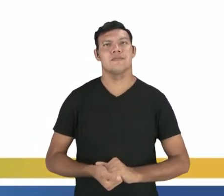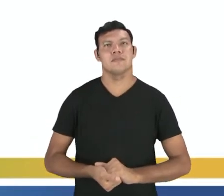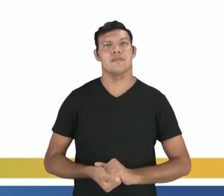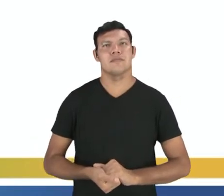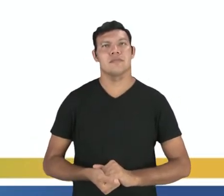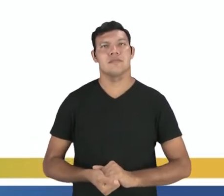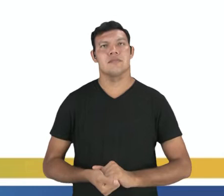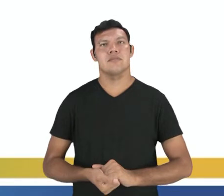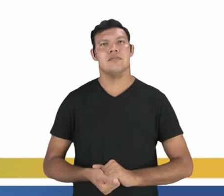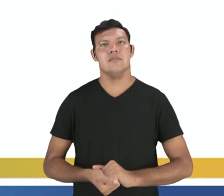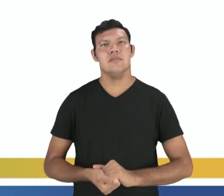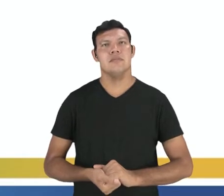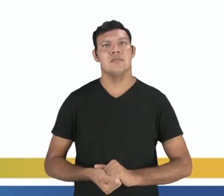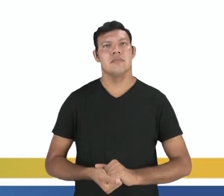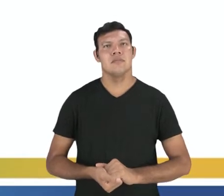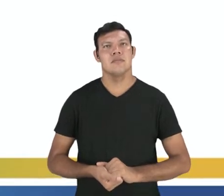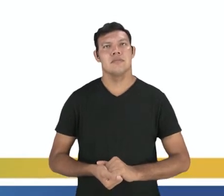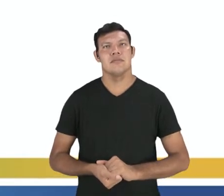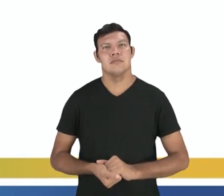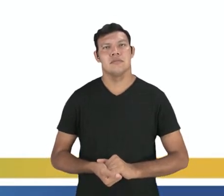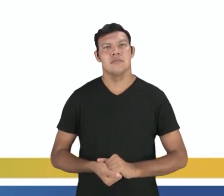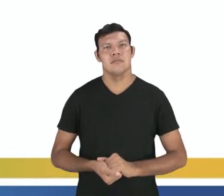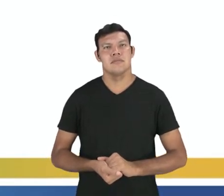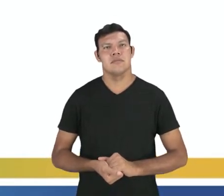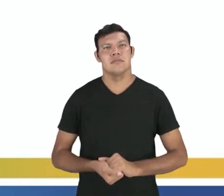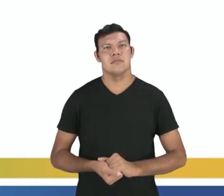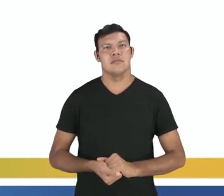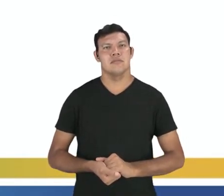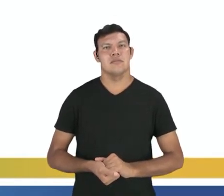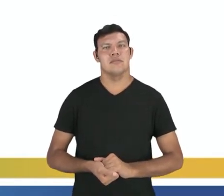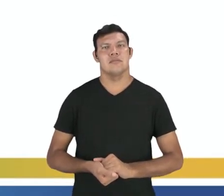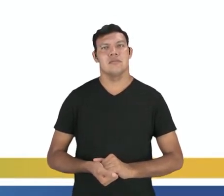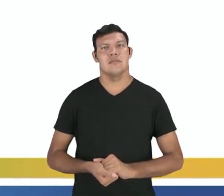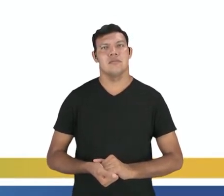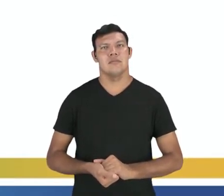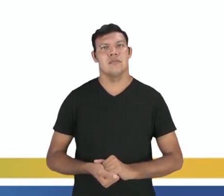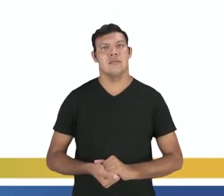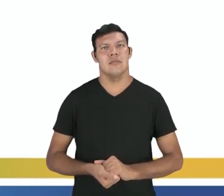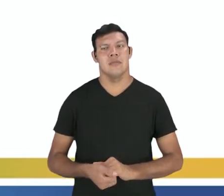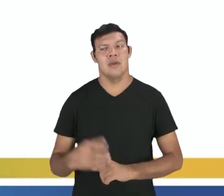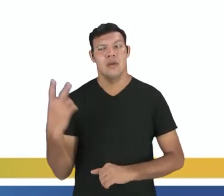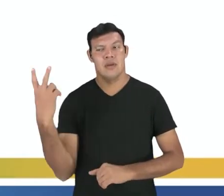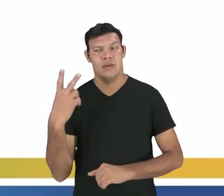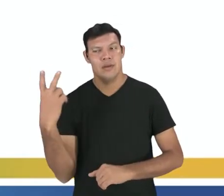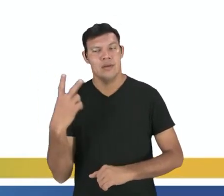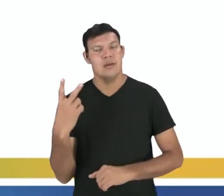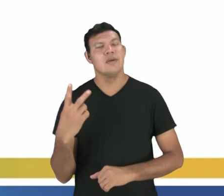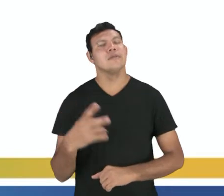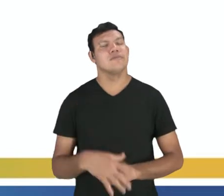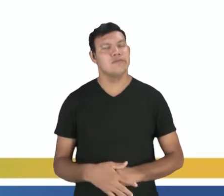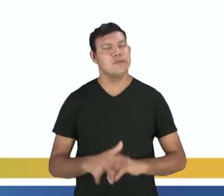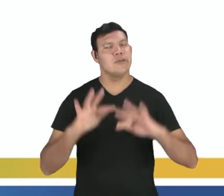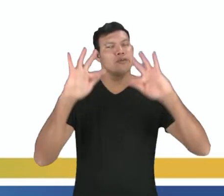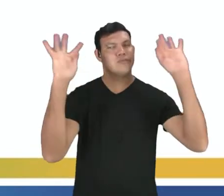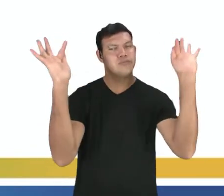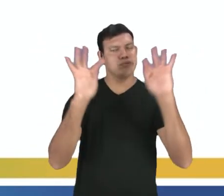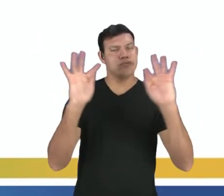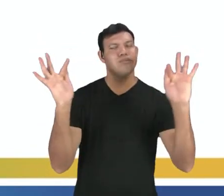both be happy. Be very happy. Vocês dois podem ser muito felizes aí,